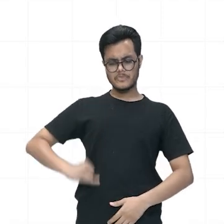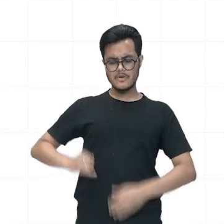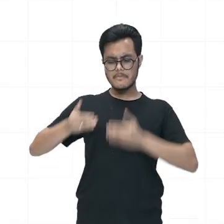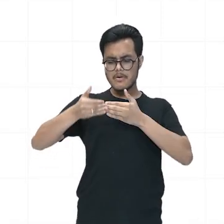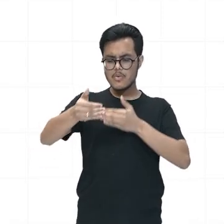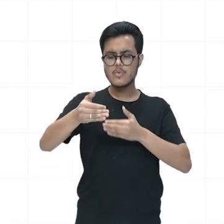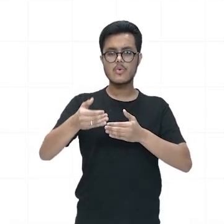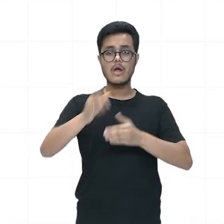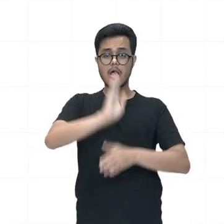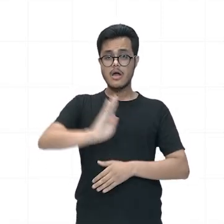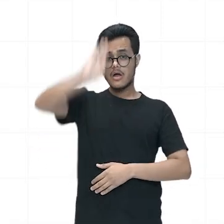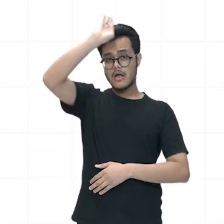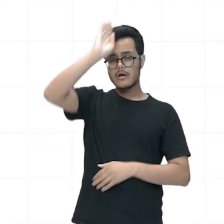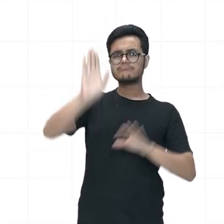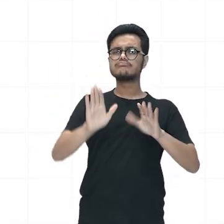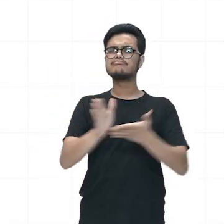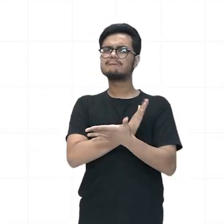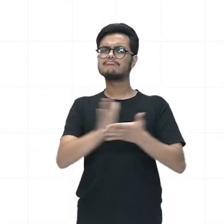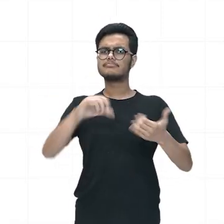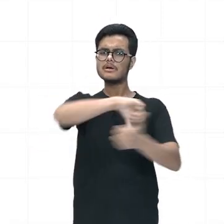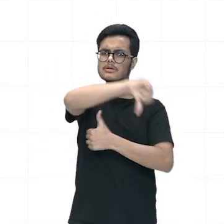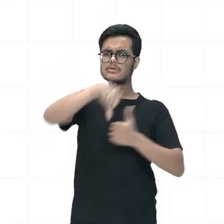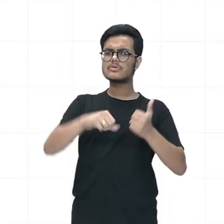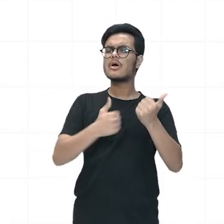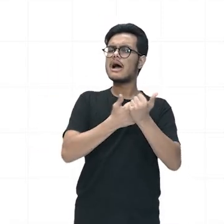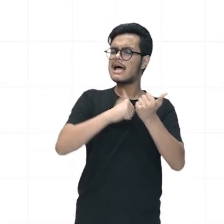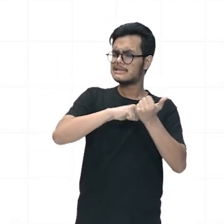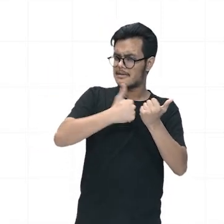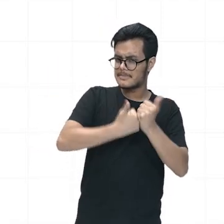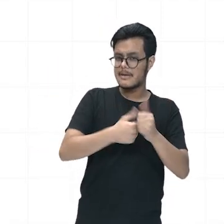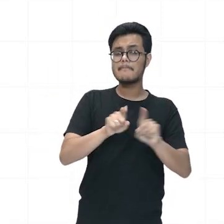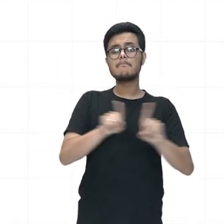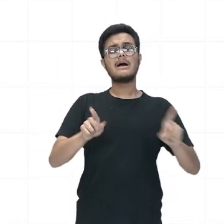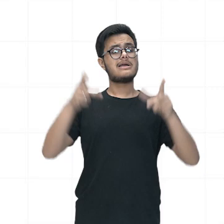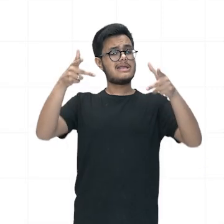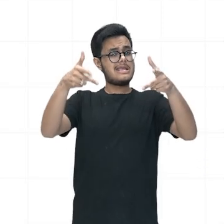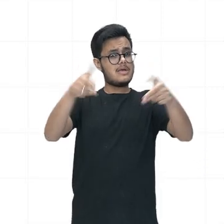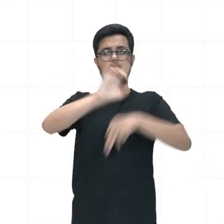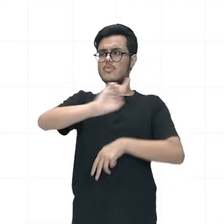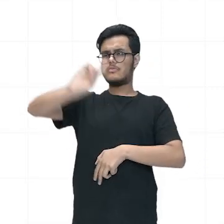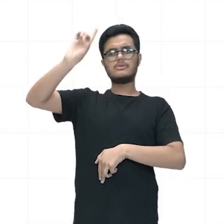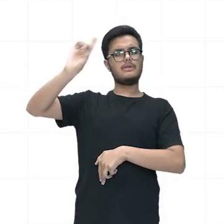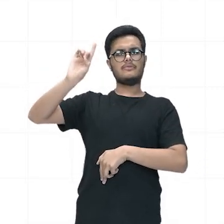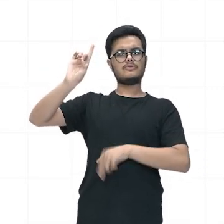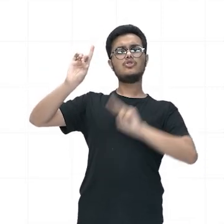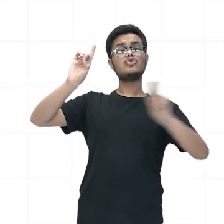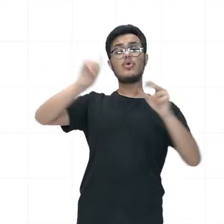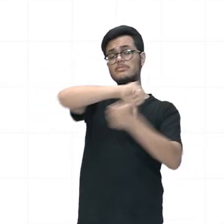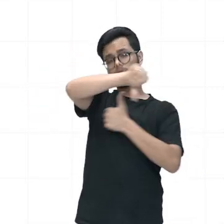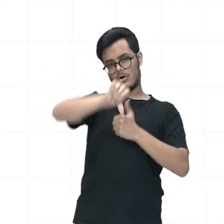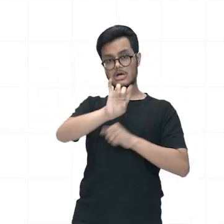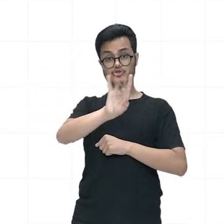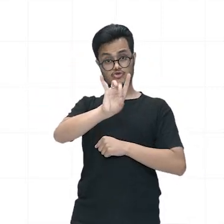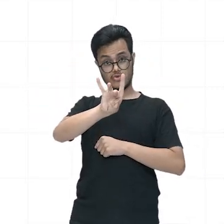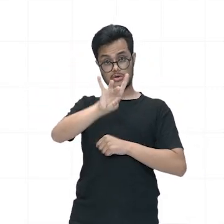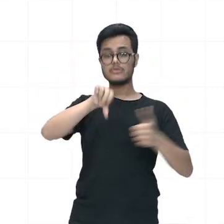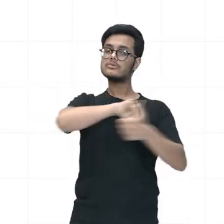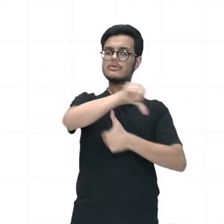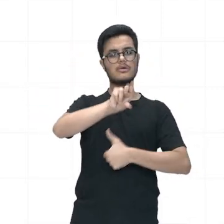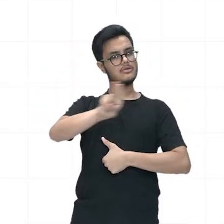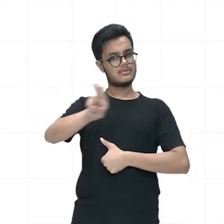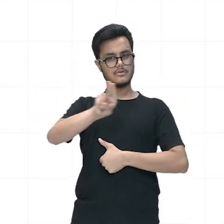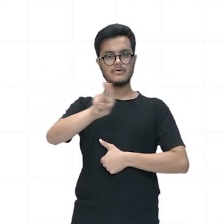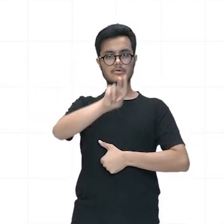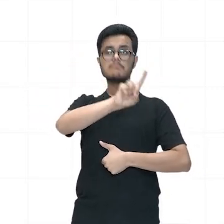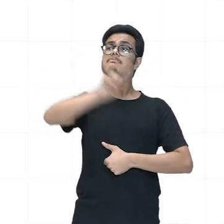Roma, eles vão apenas mudar, mas nós estamos falando, teoricamente, de um mesmo, né? De uma mesma pessoa, do